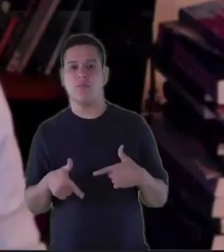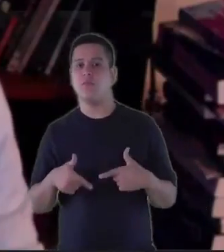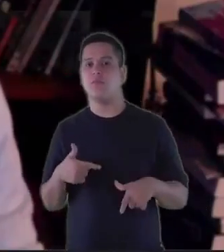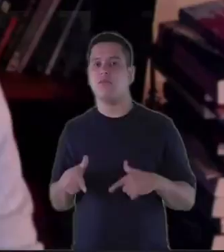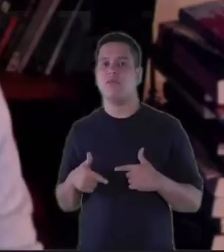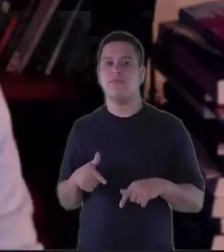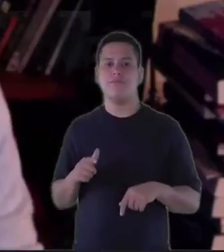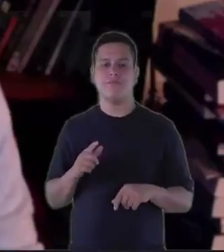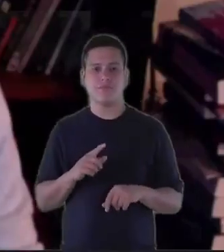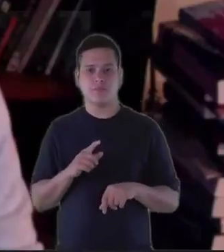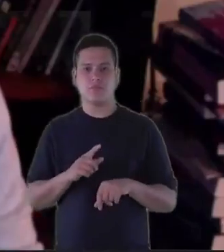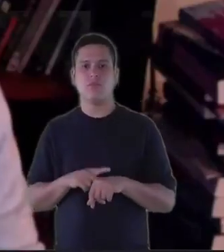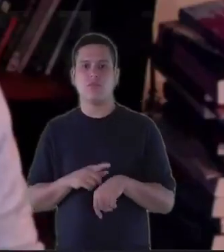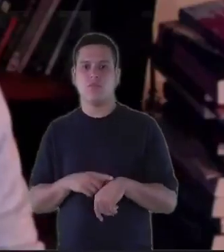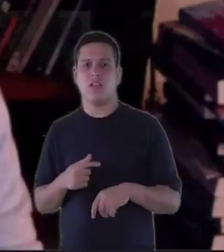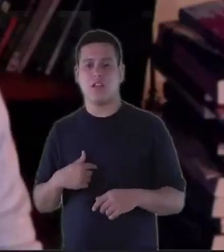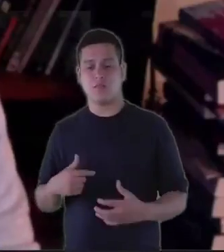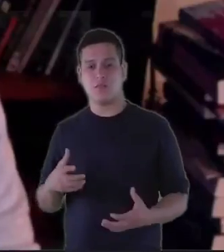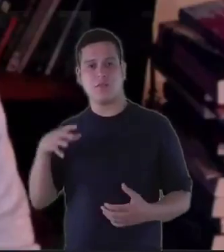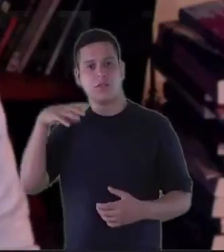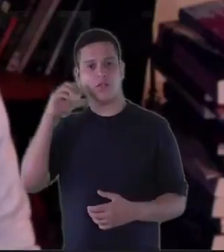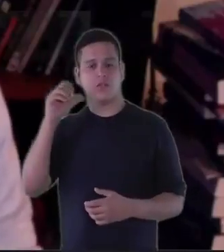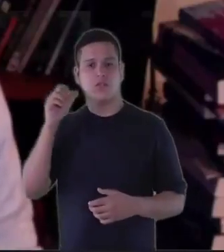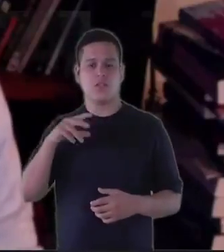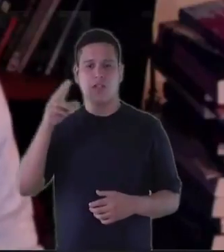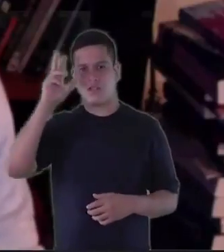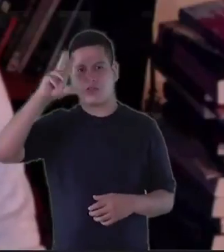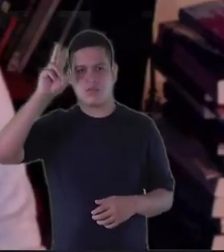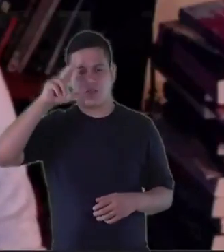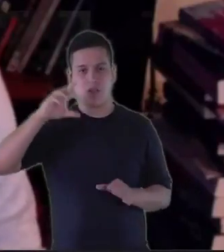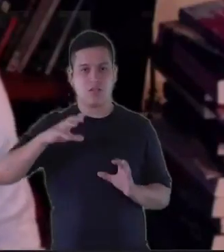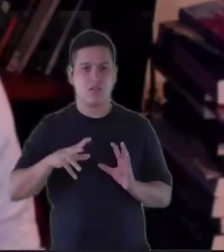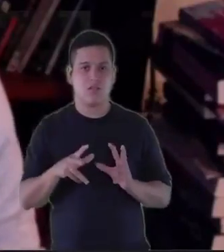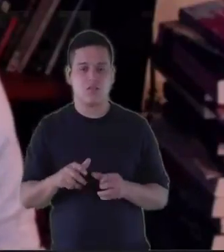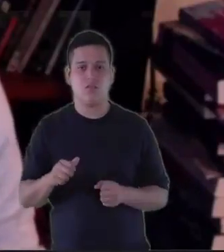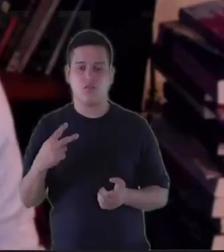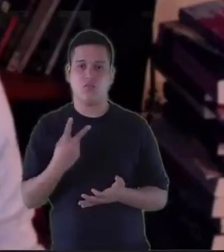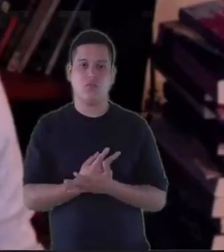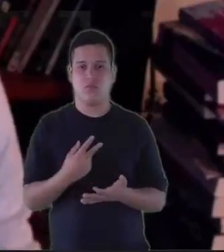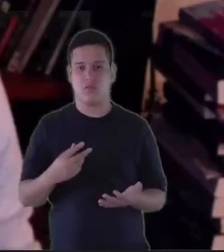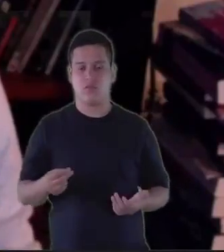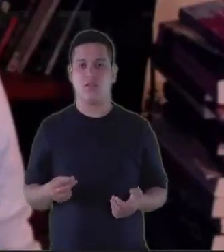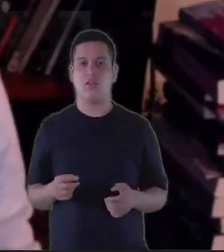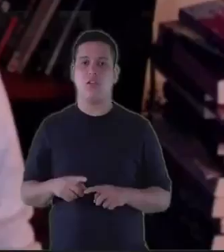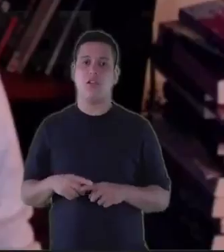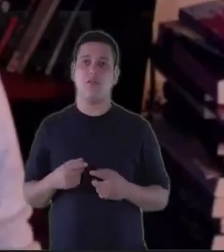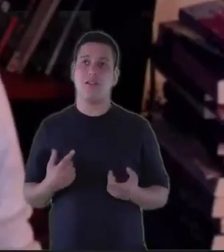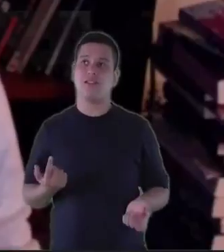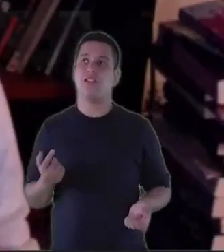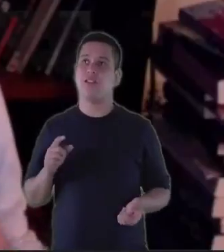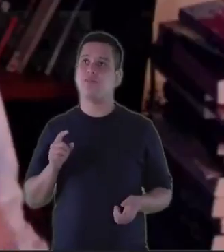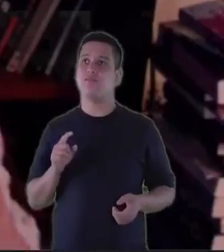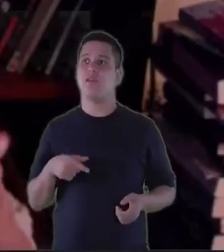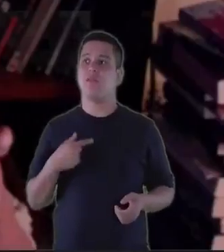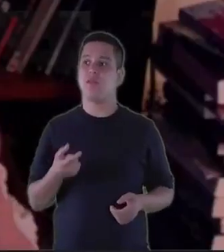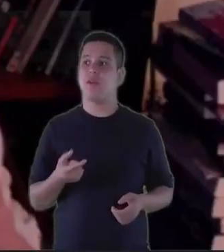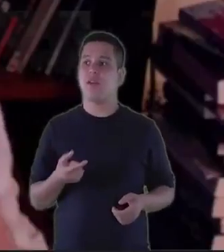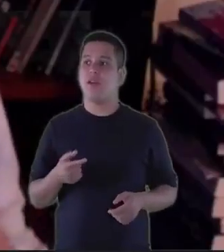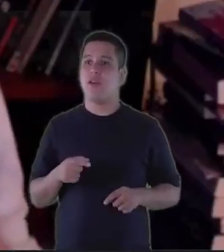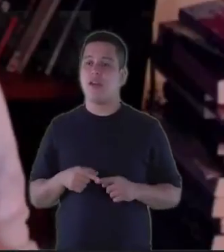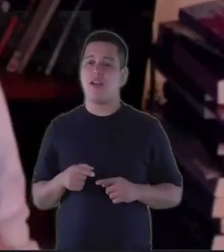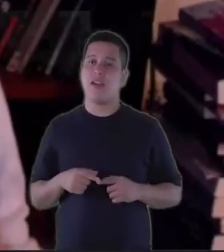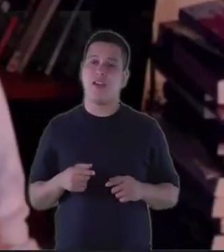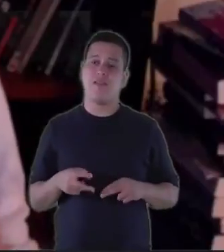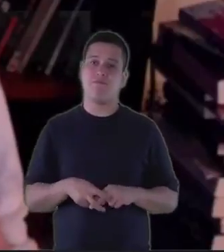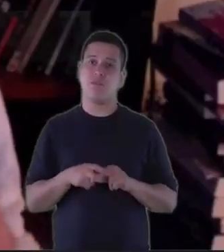ali, eu escutando toda a história do Vitor, a história do Pedro. Mas aí, por uma questão naquele tempo, a